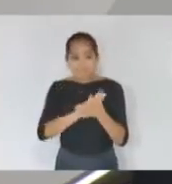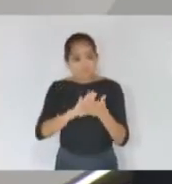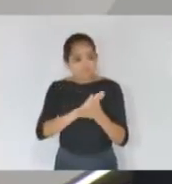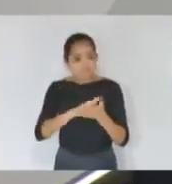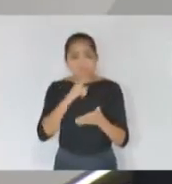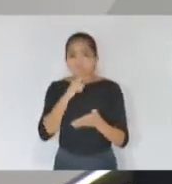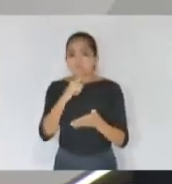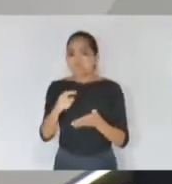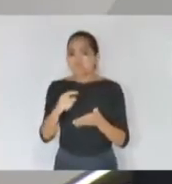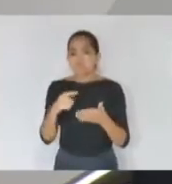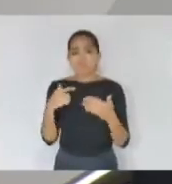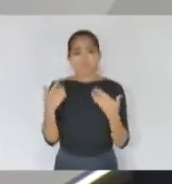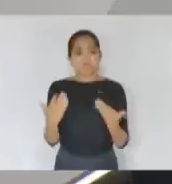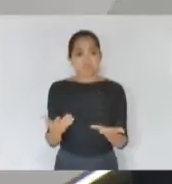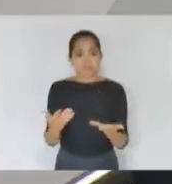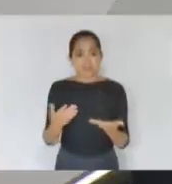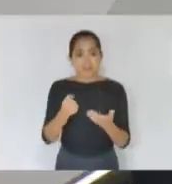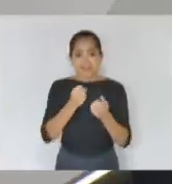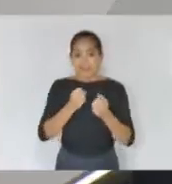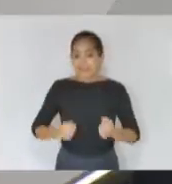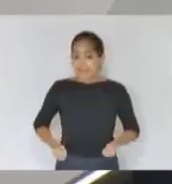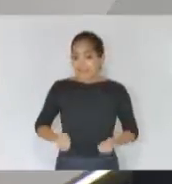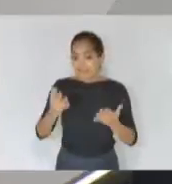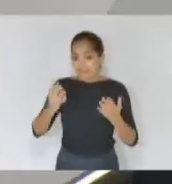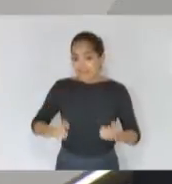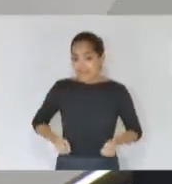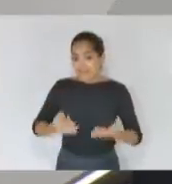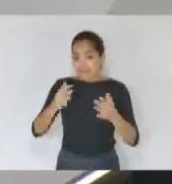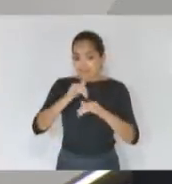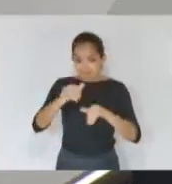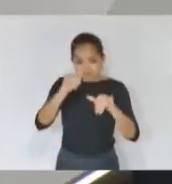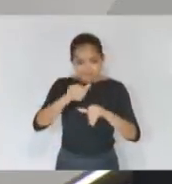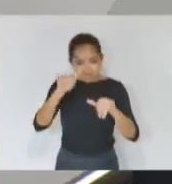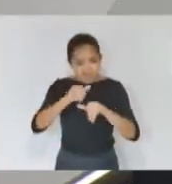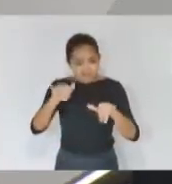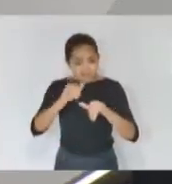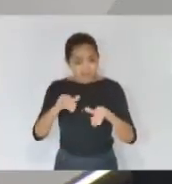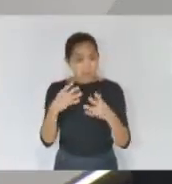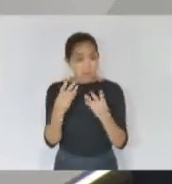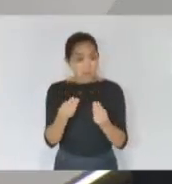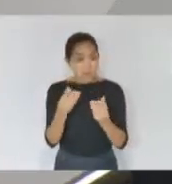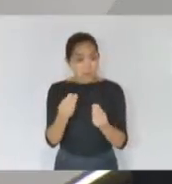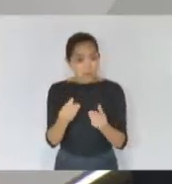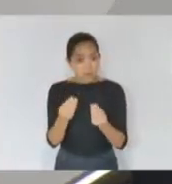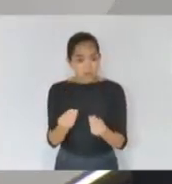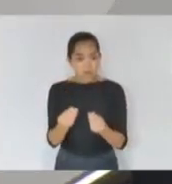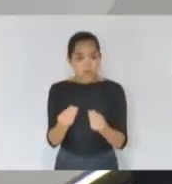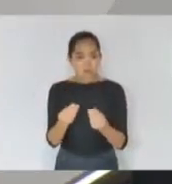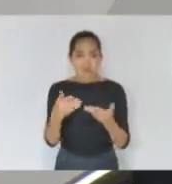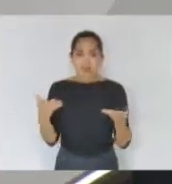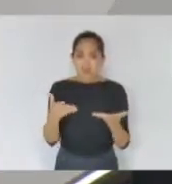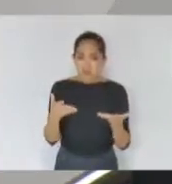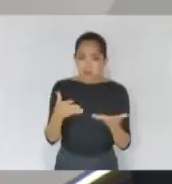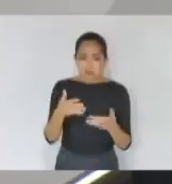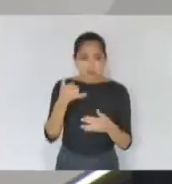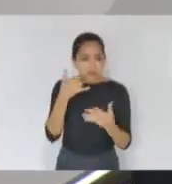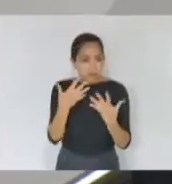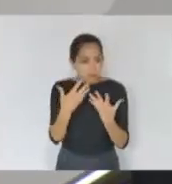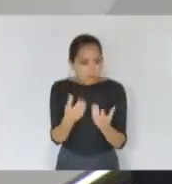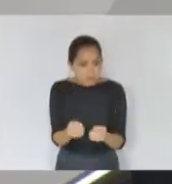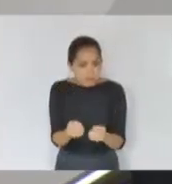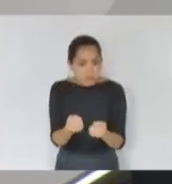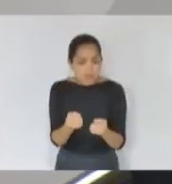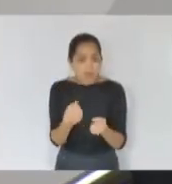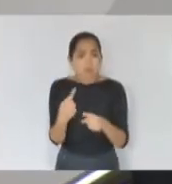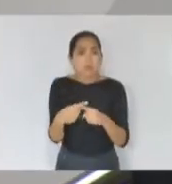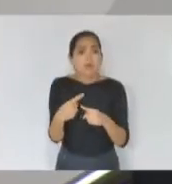10 milhões por ano em publicidade. Agora vem dizer que o governador não quer atender? De repente, por quê, né? De